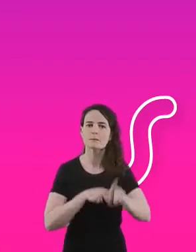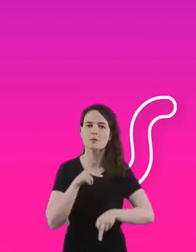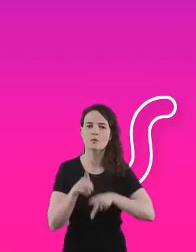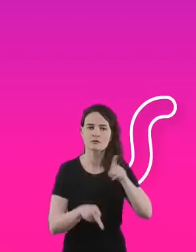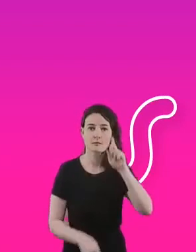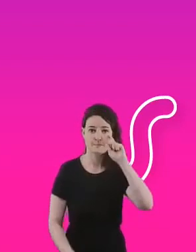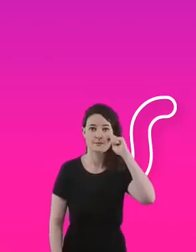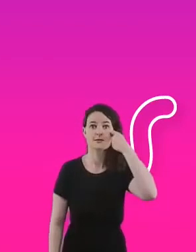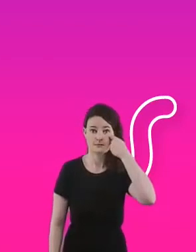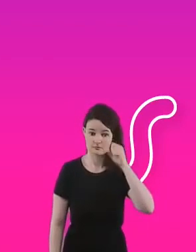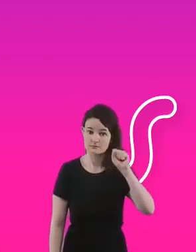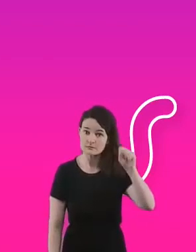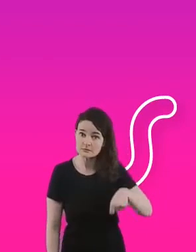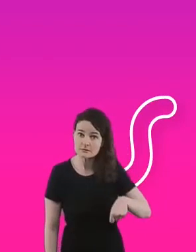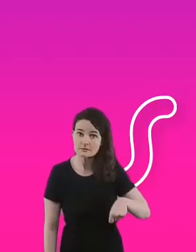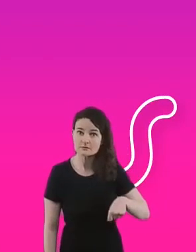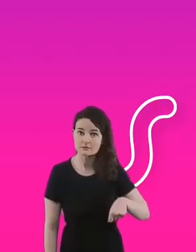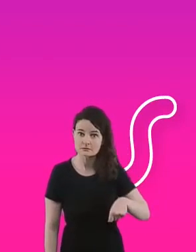essa